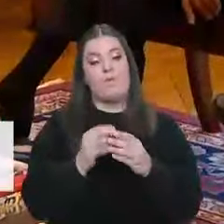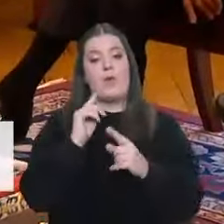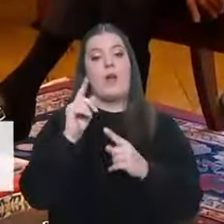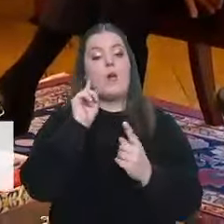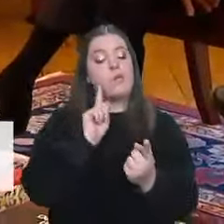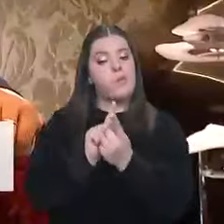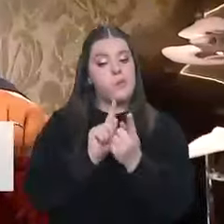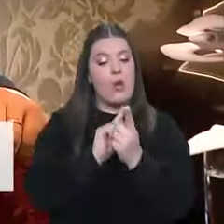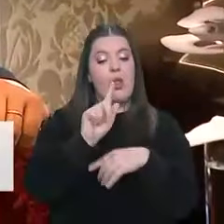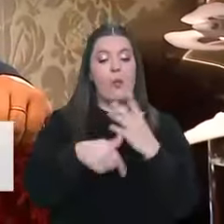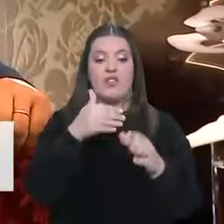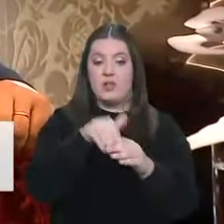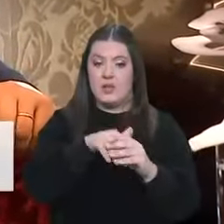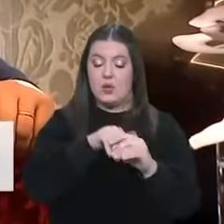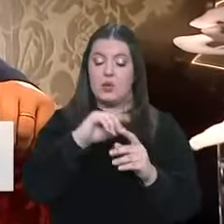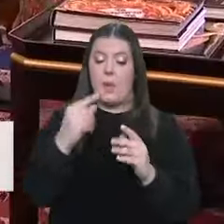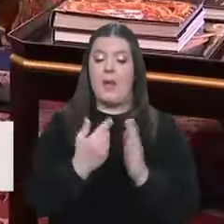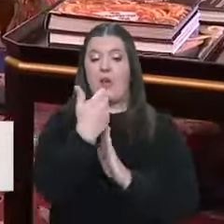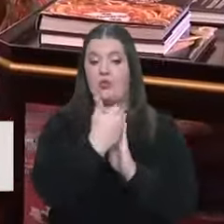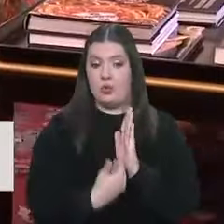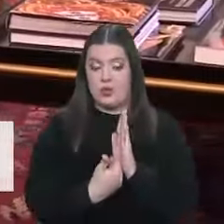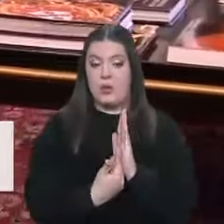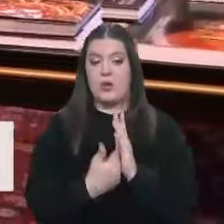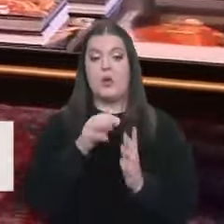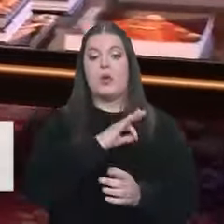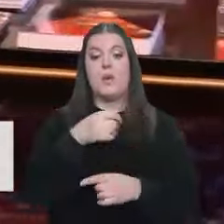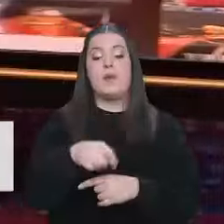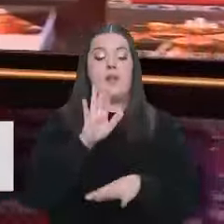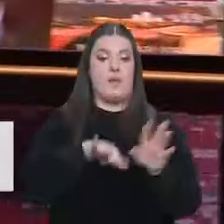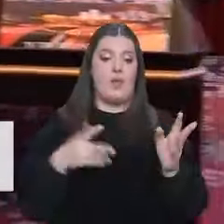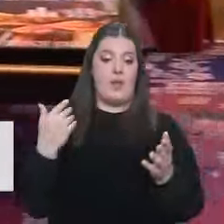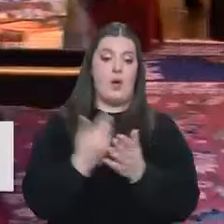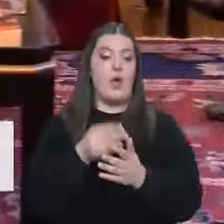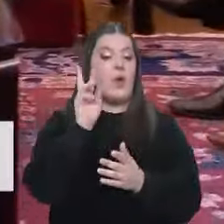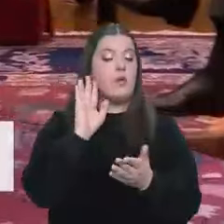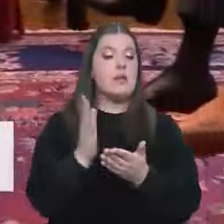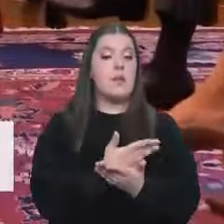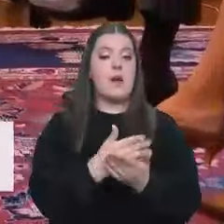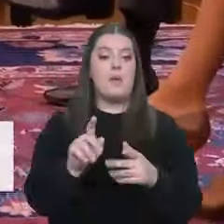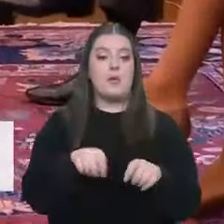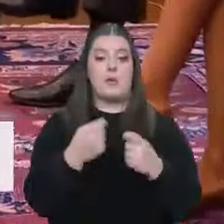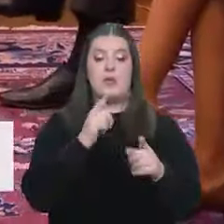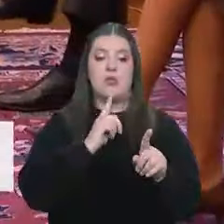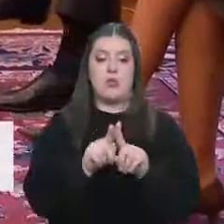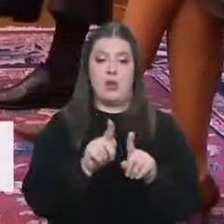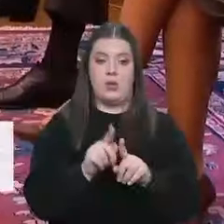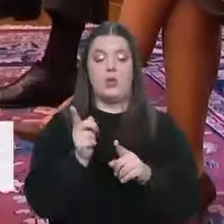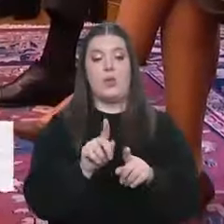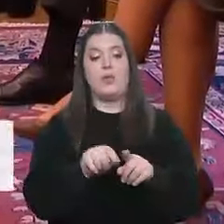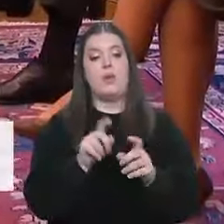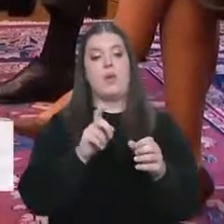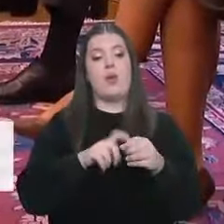eleitorais Como manda a constituição que o senhor presidente tem feito é ouvir separadamente os partidos não é por exemplo a Coligação